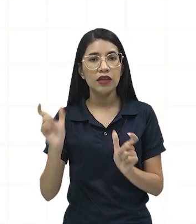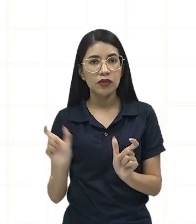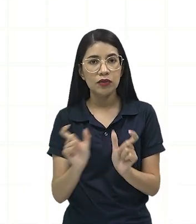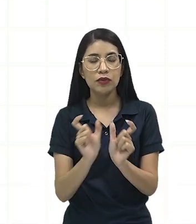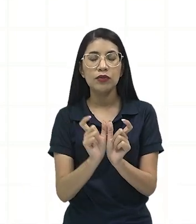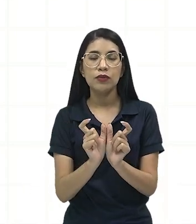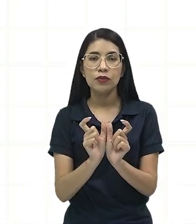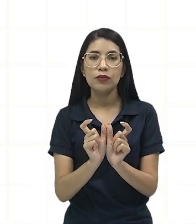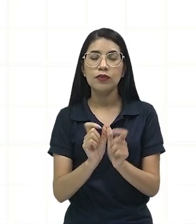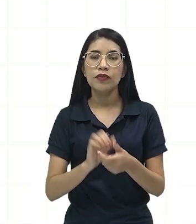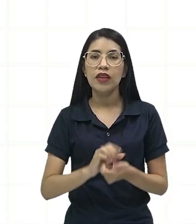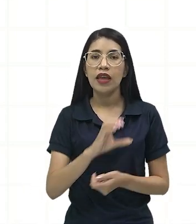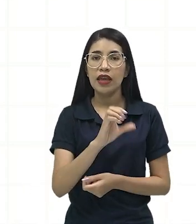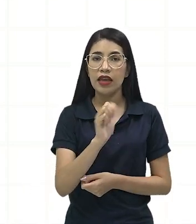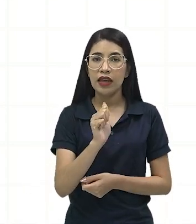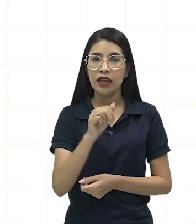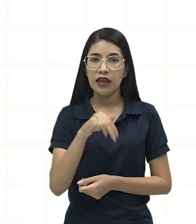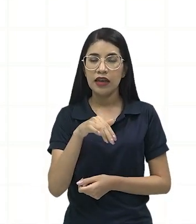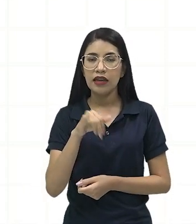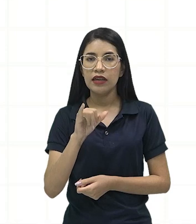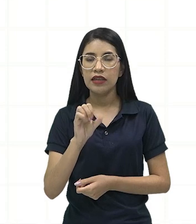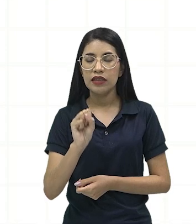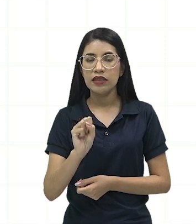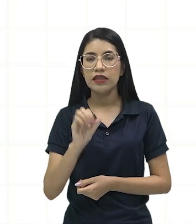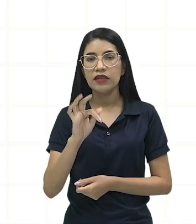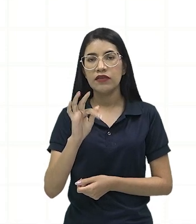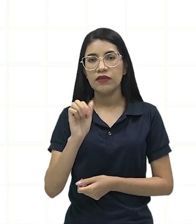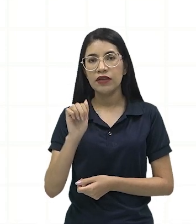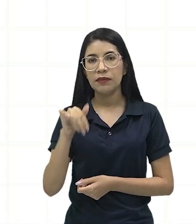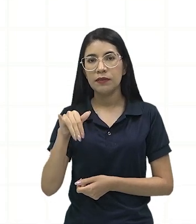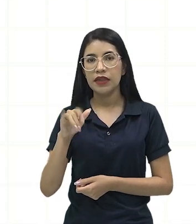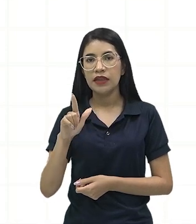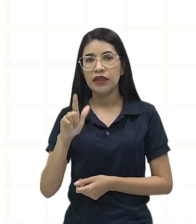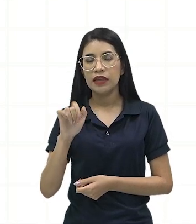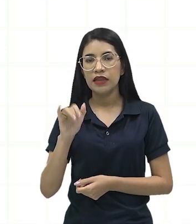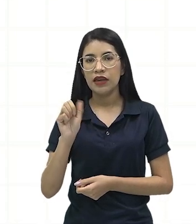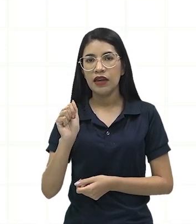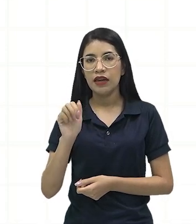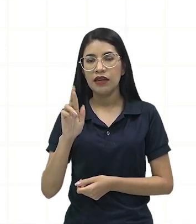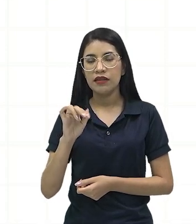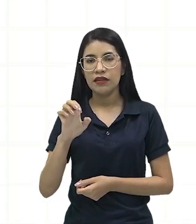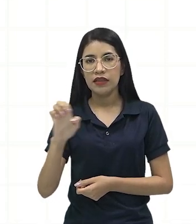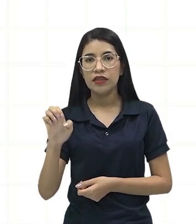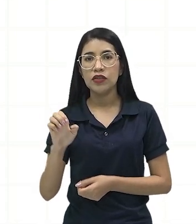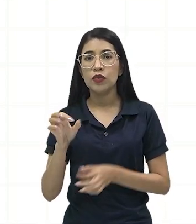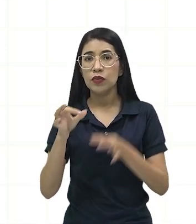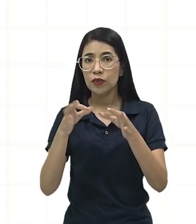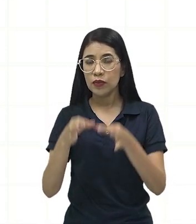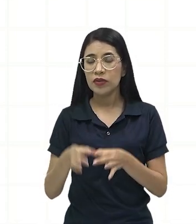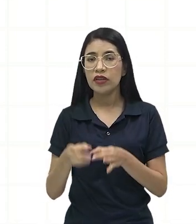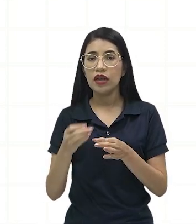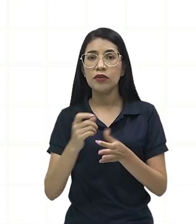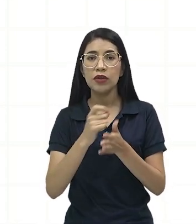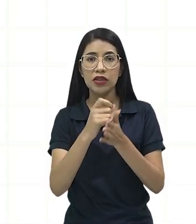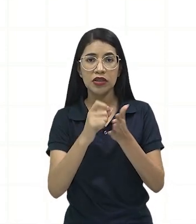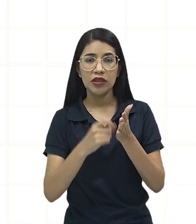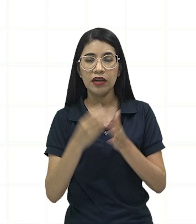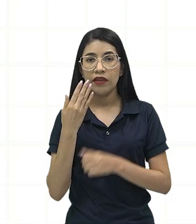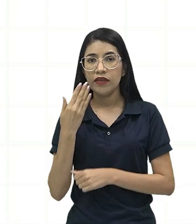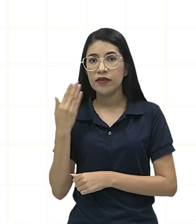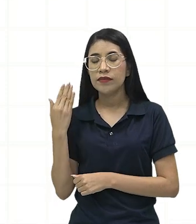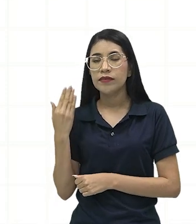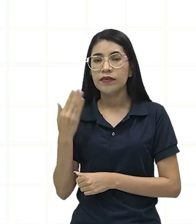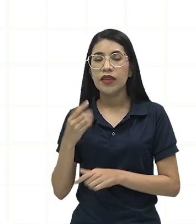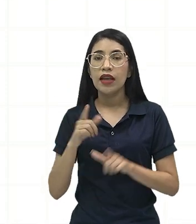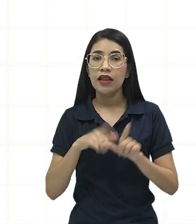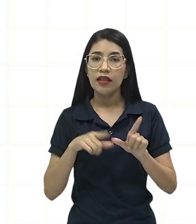É Canis familiares. E a escrita correta é essa daqui, tá, gente? A primeira palavra, né, com